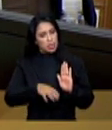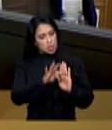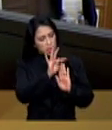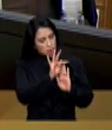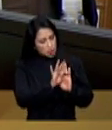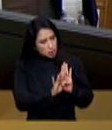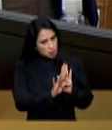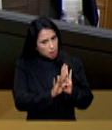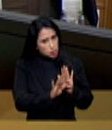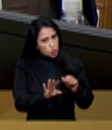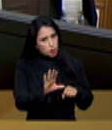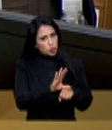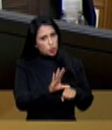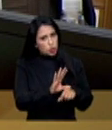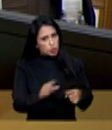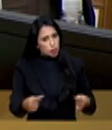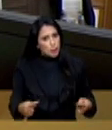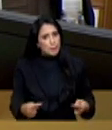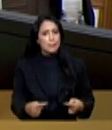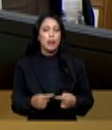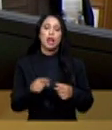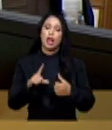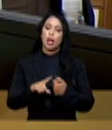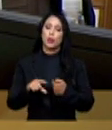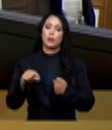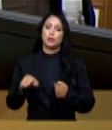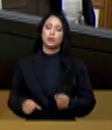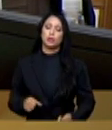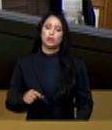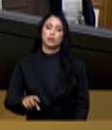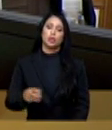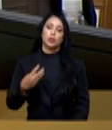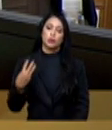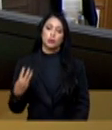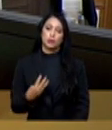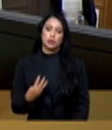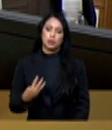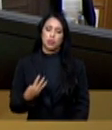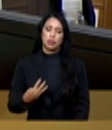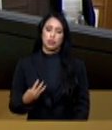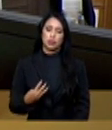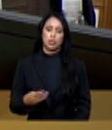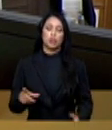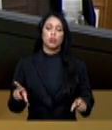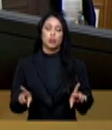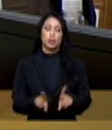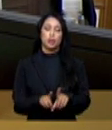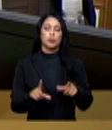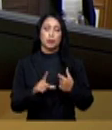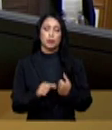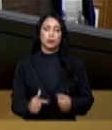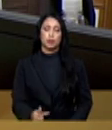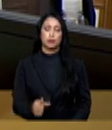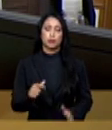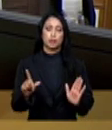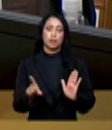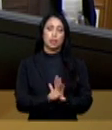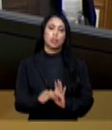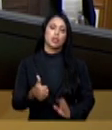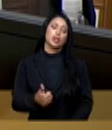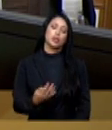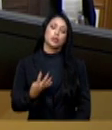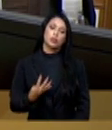conforme o texto condicional Albert aos artigos 3º e artigo 7º da